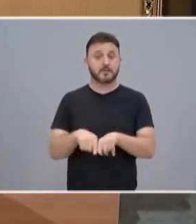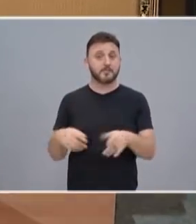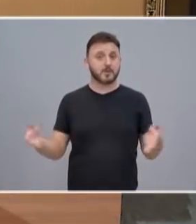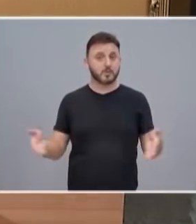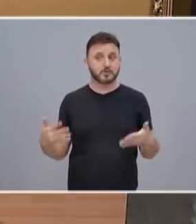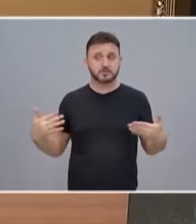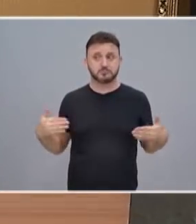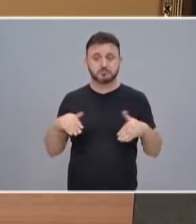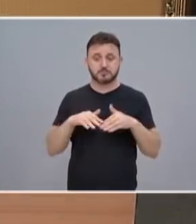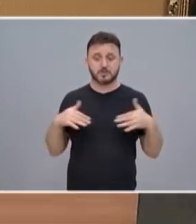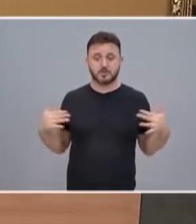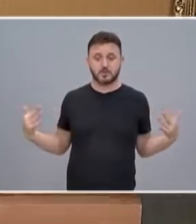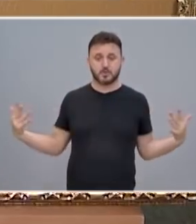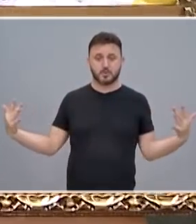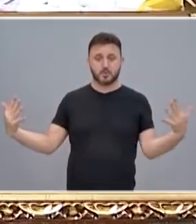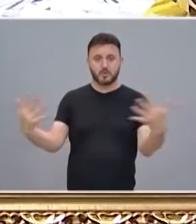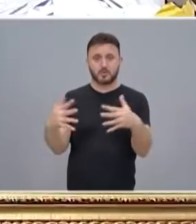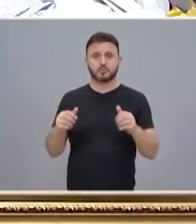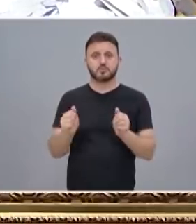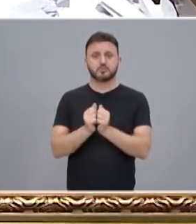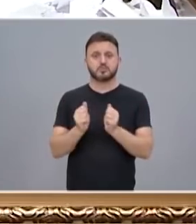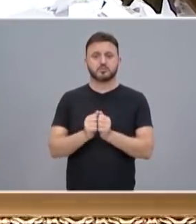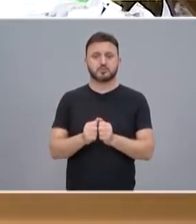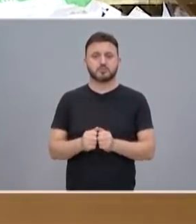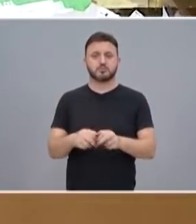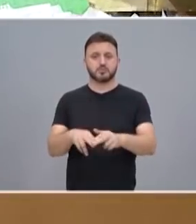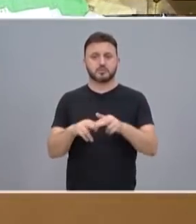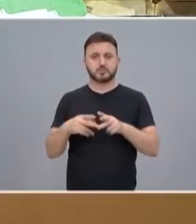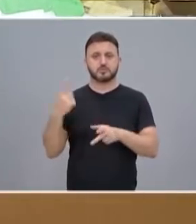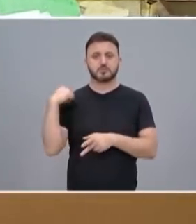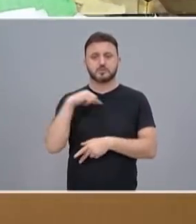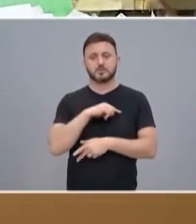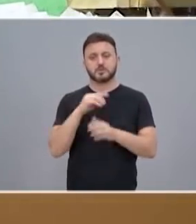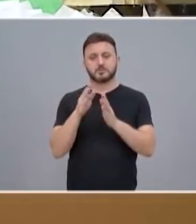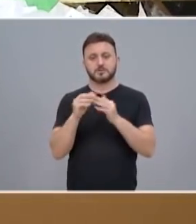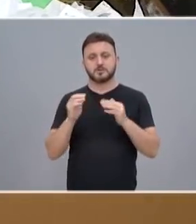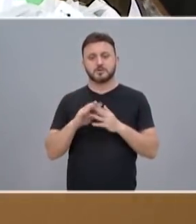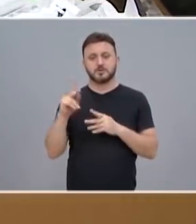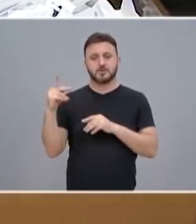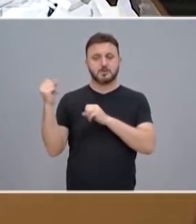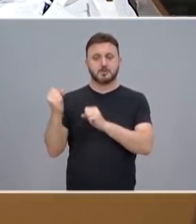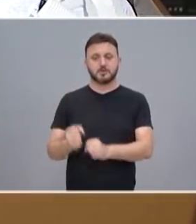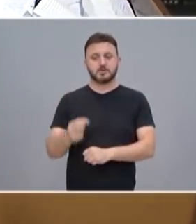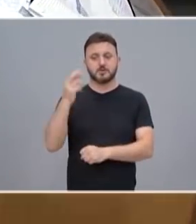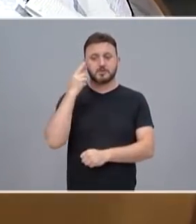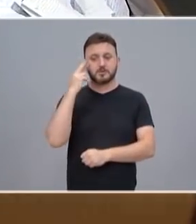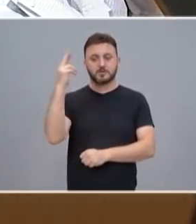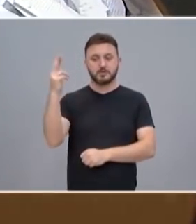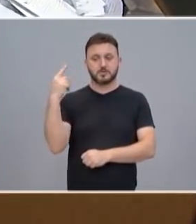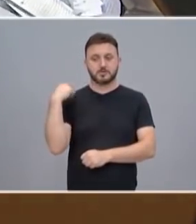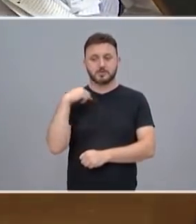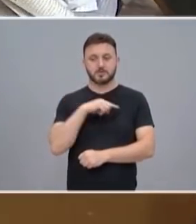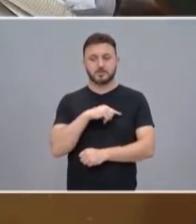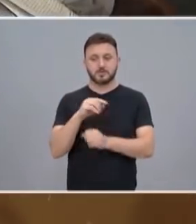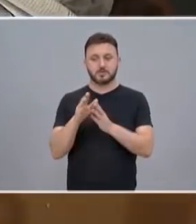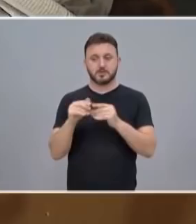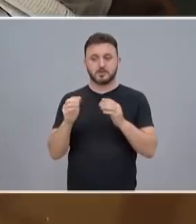Senhor, ao redor das muralhas. Por isso nós pedimos, com o teu poder, Senhor, derruba as barreiras.